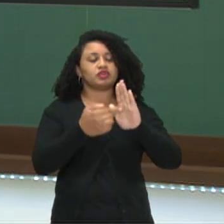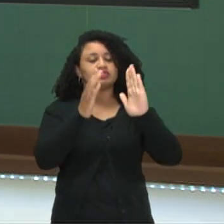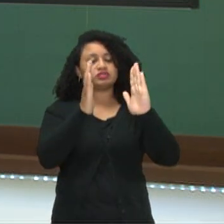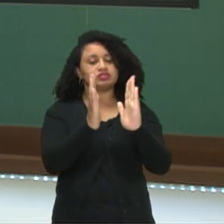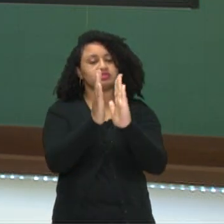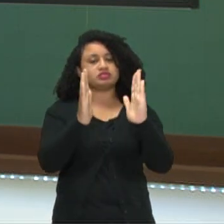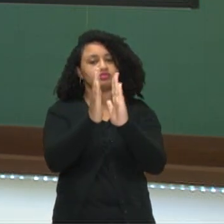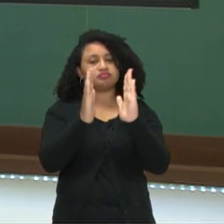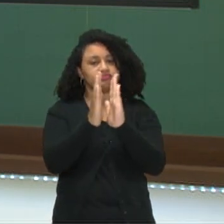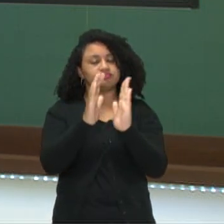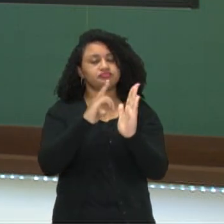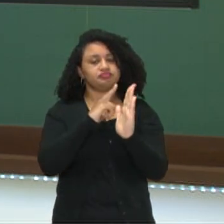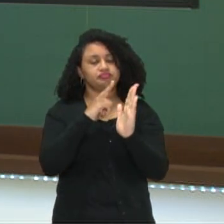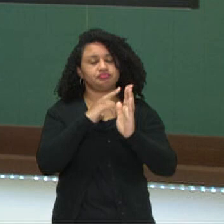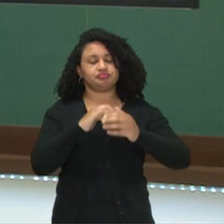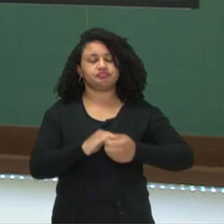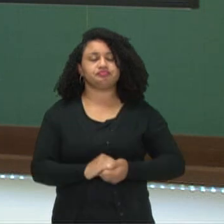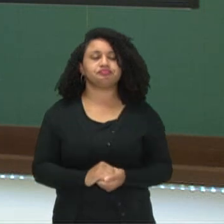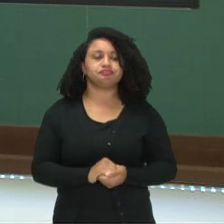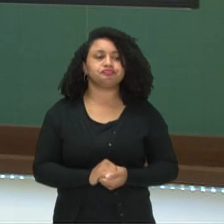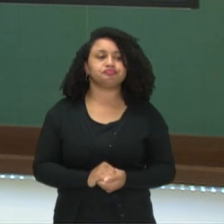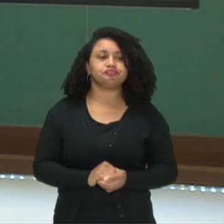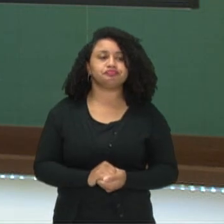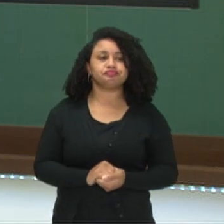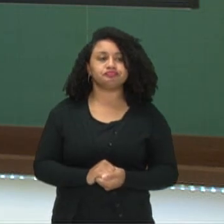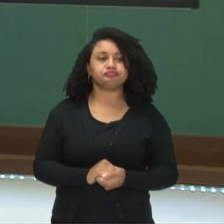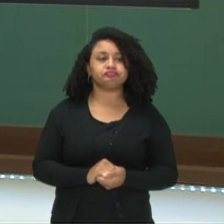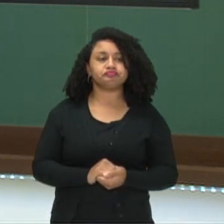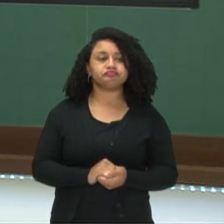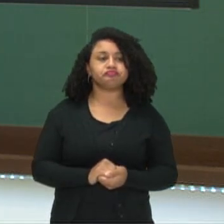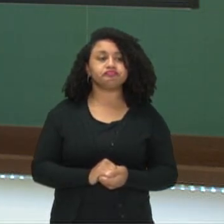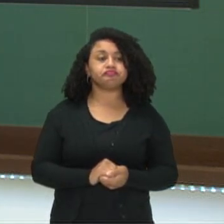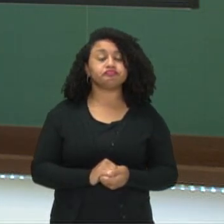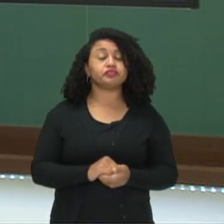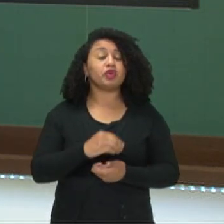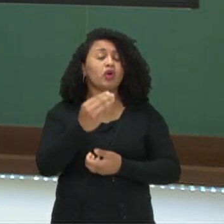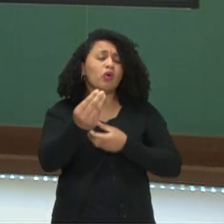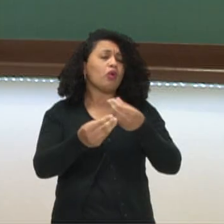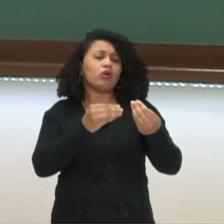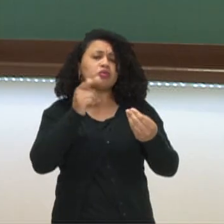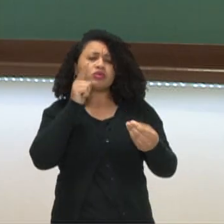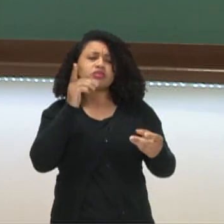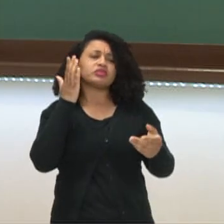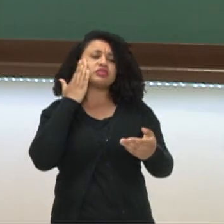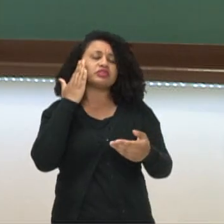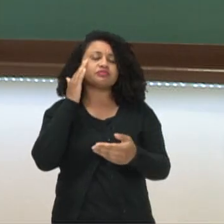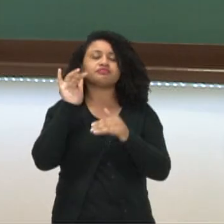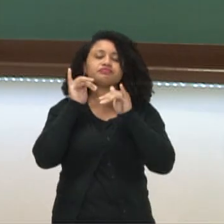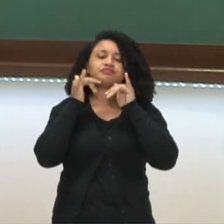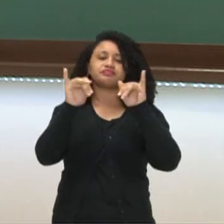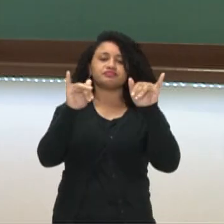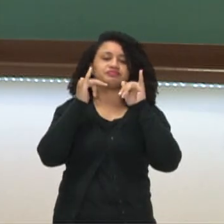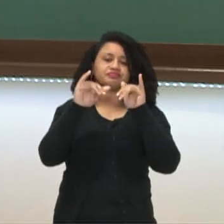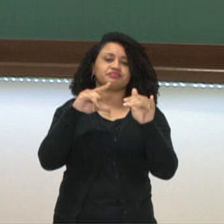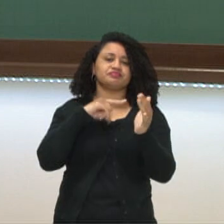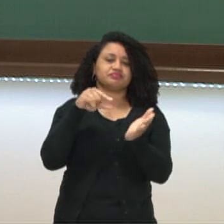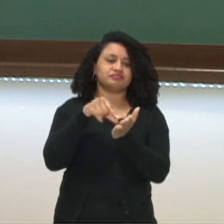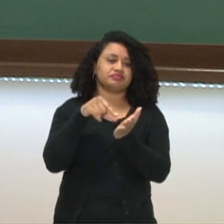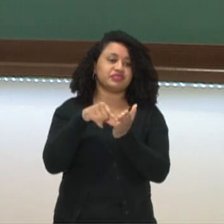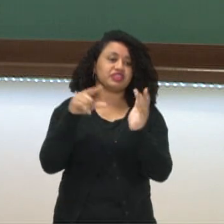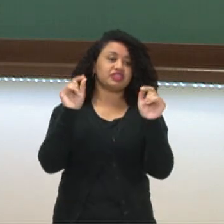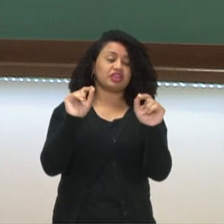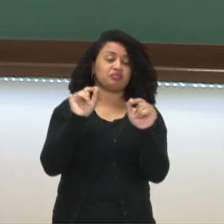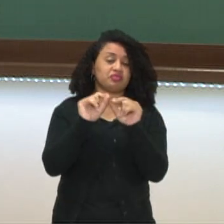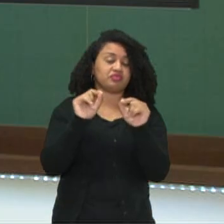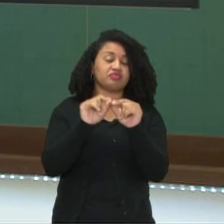aqui do capacitor. Tá bom? Bom, como é que eu determino a energia do capacitor? Dá para